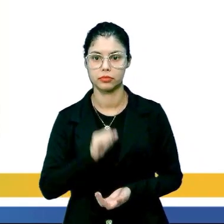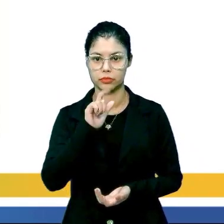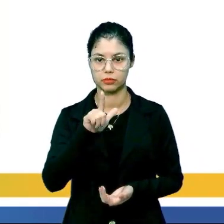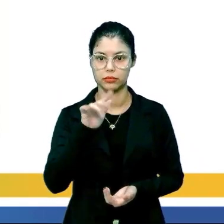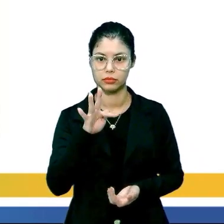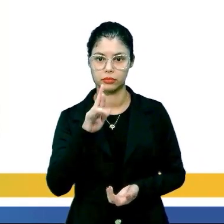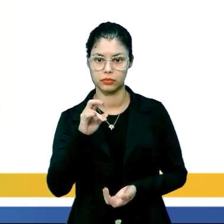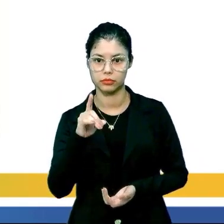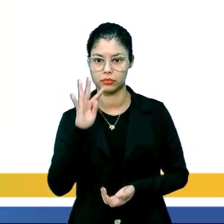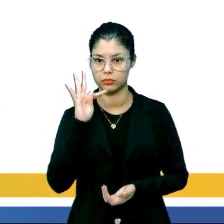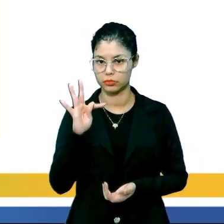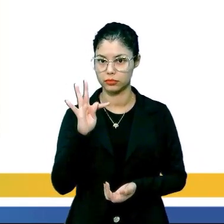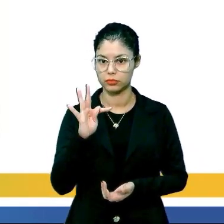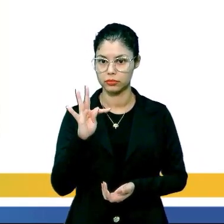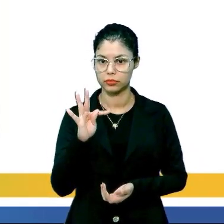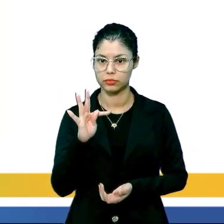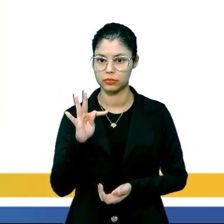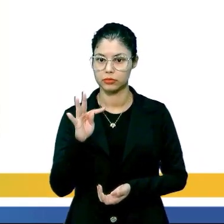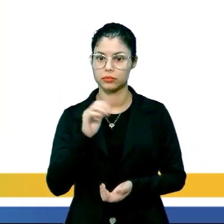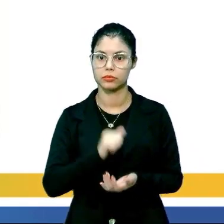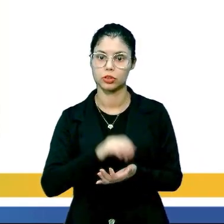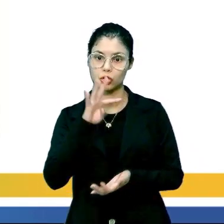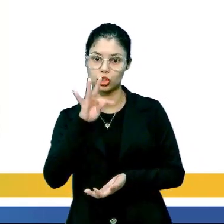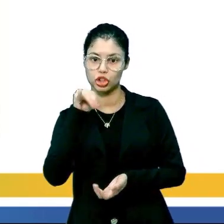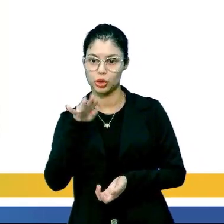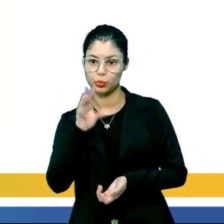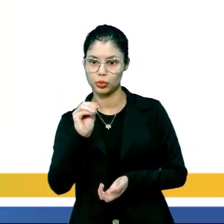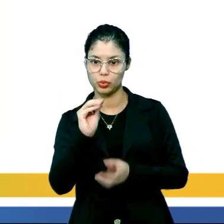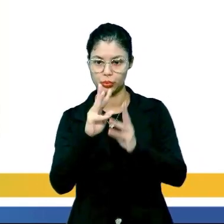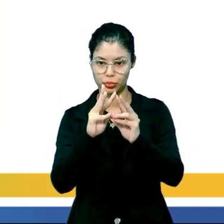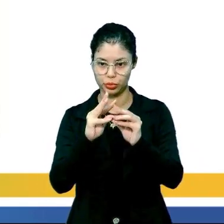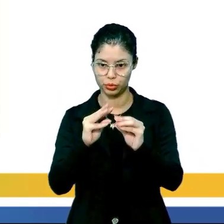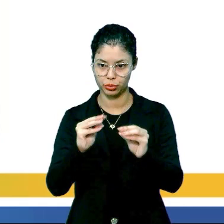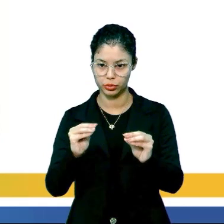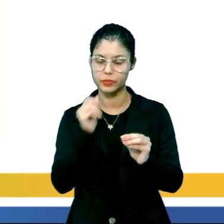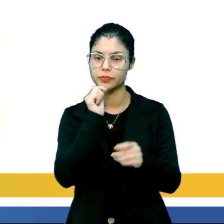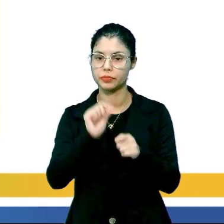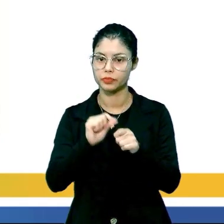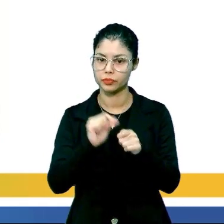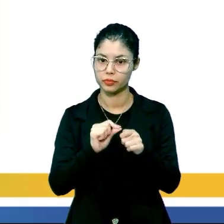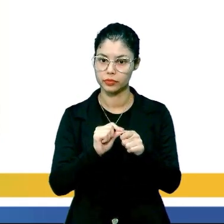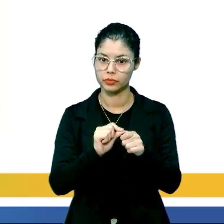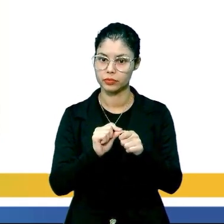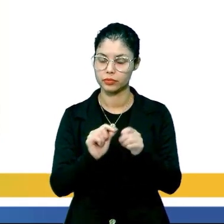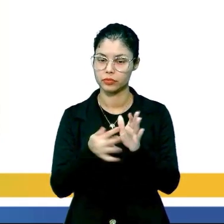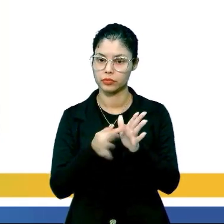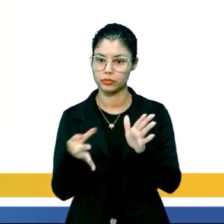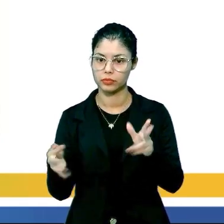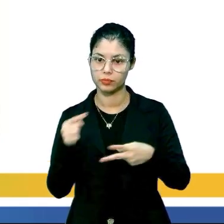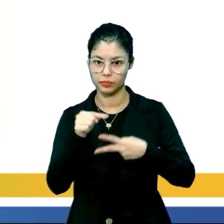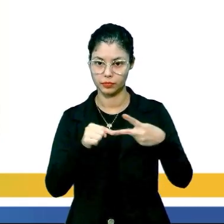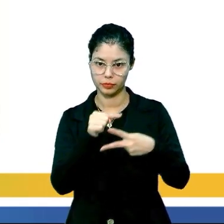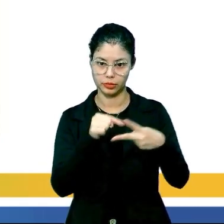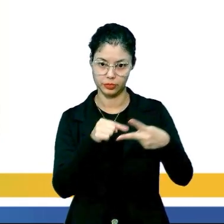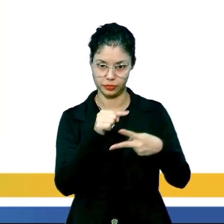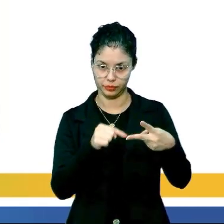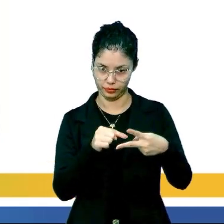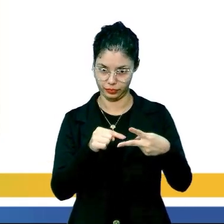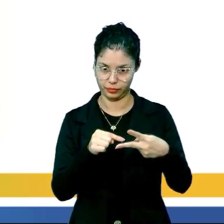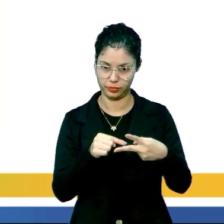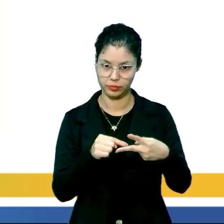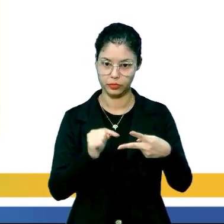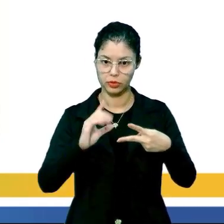linfócito T, ele amadurece no timo, tá? E tem esses dois linfócitos aí